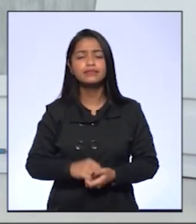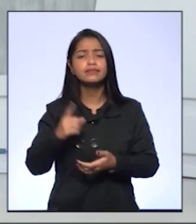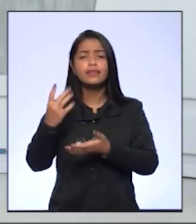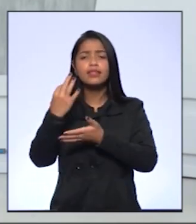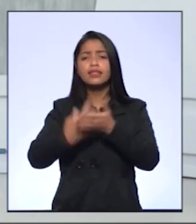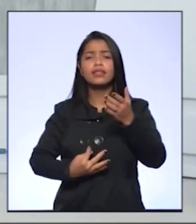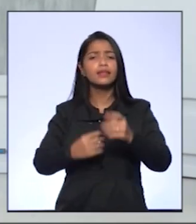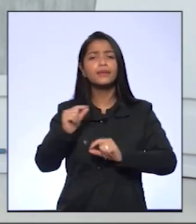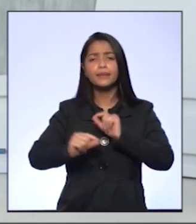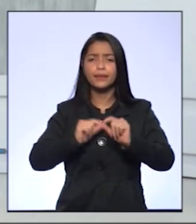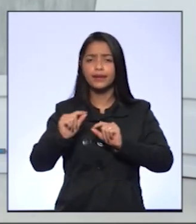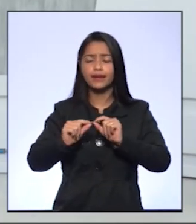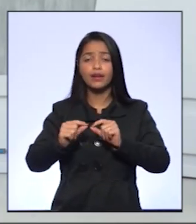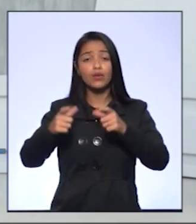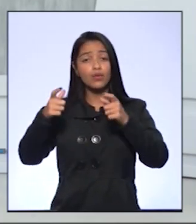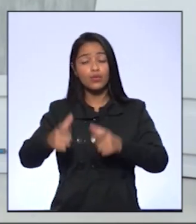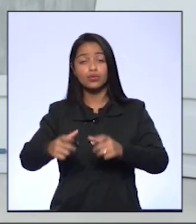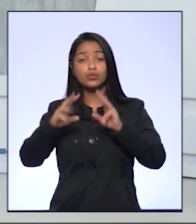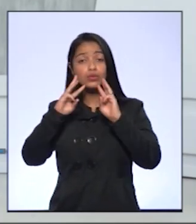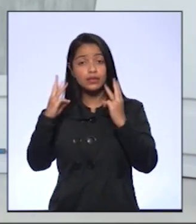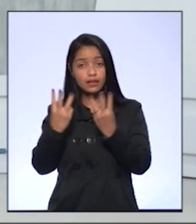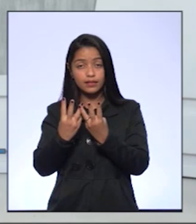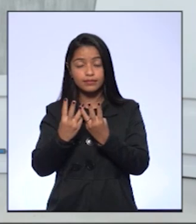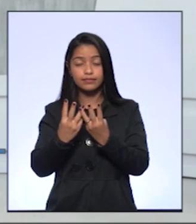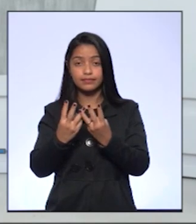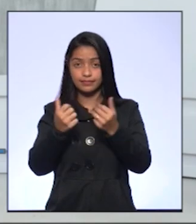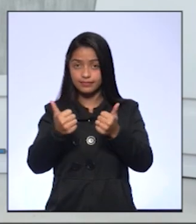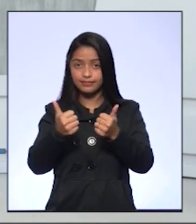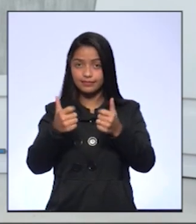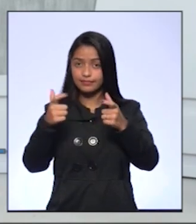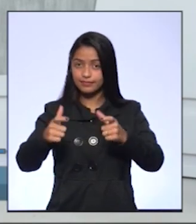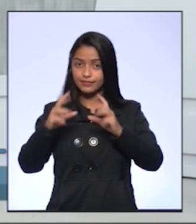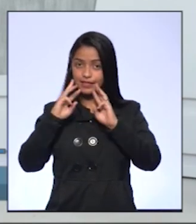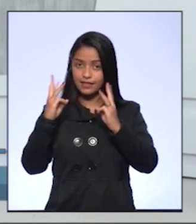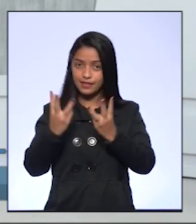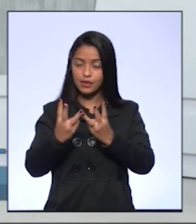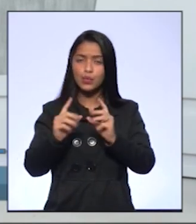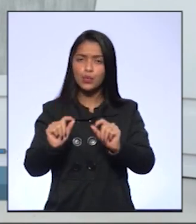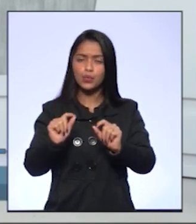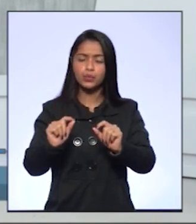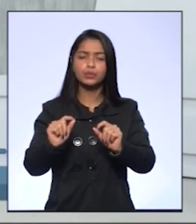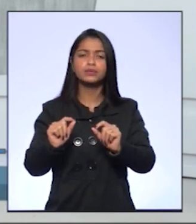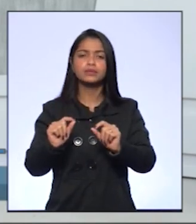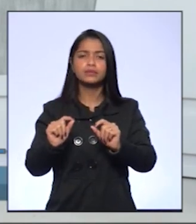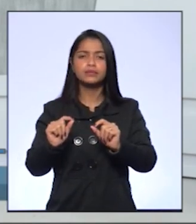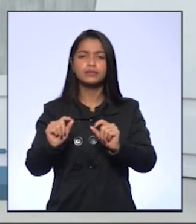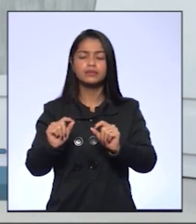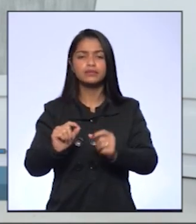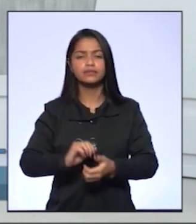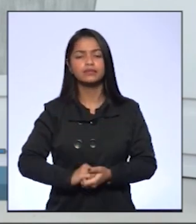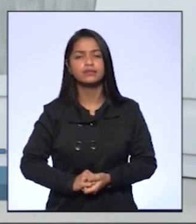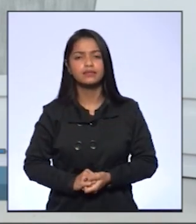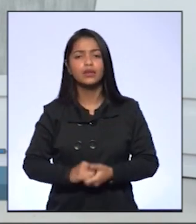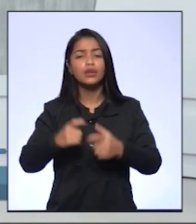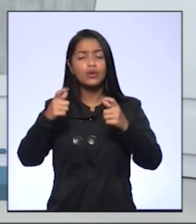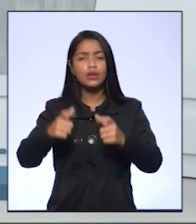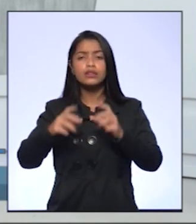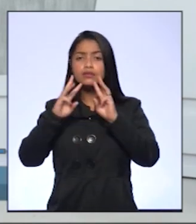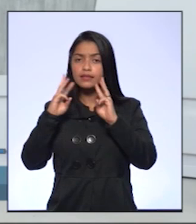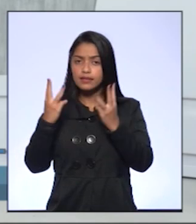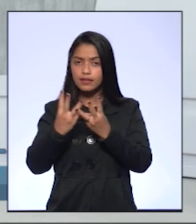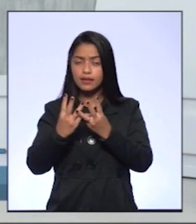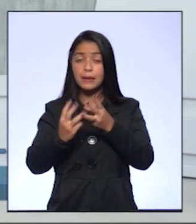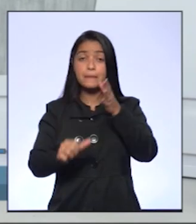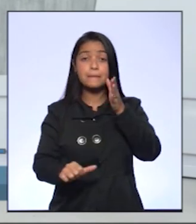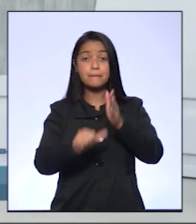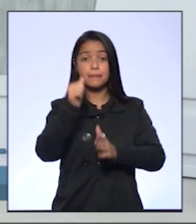texto que em Jerusalém, está em Jerusalém, beleza? Ele está falando nesse texto que em Jerusalém, após a primeira